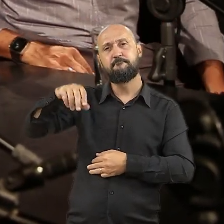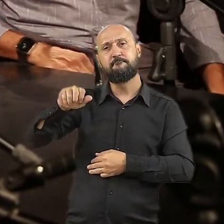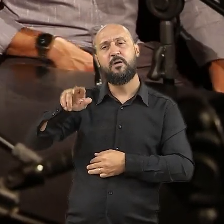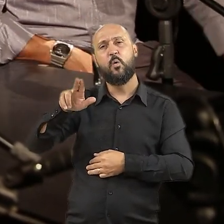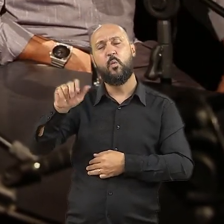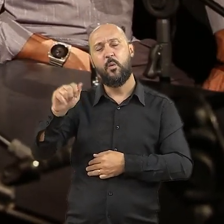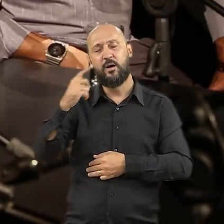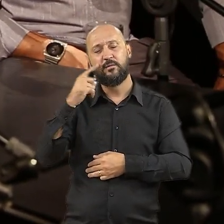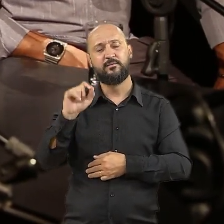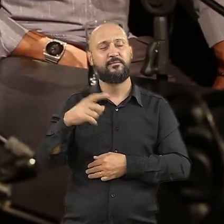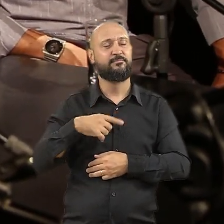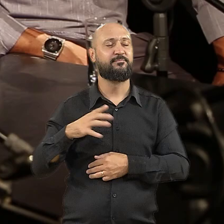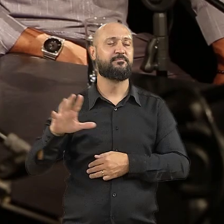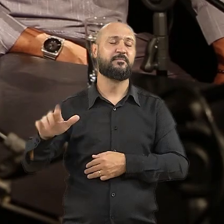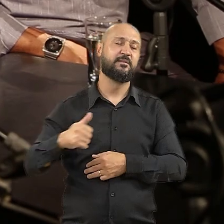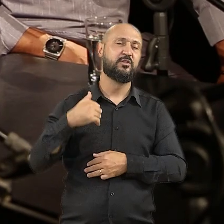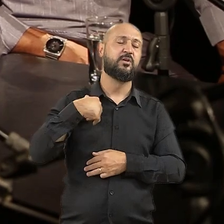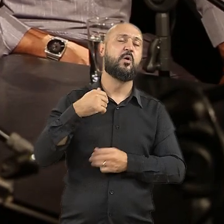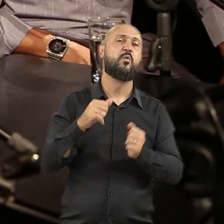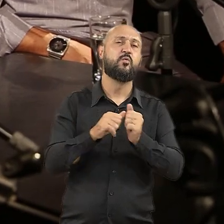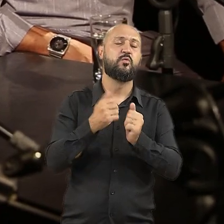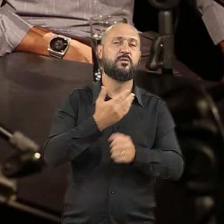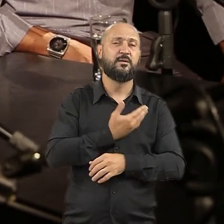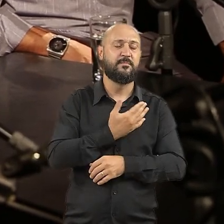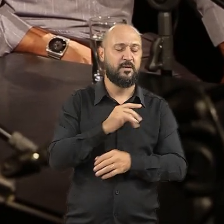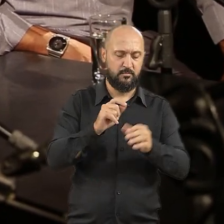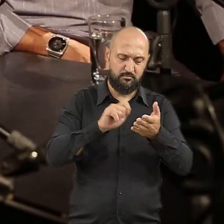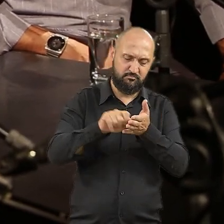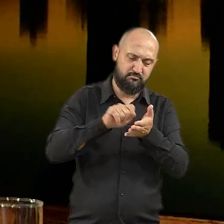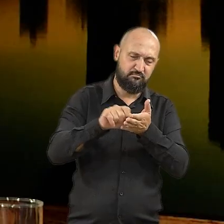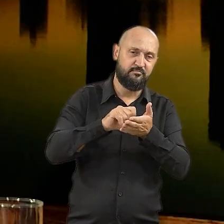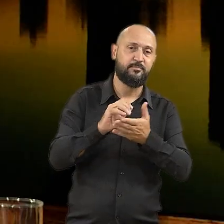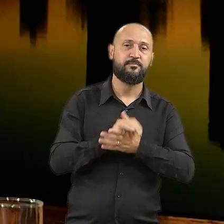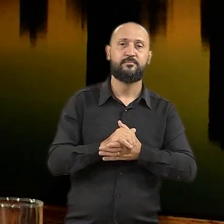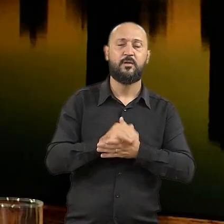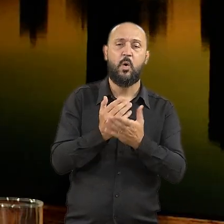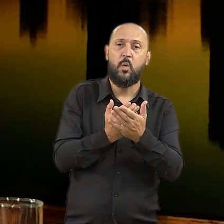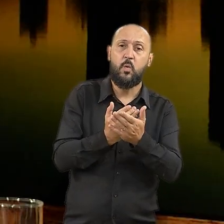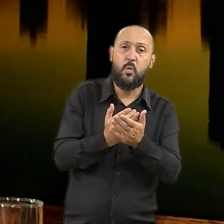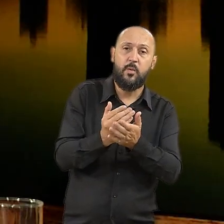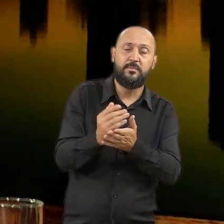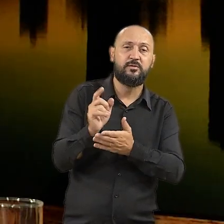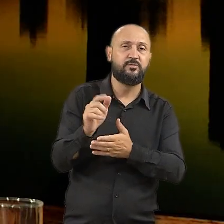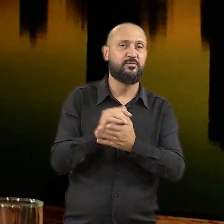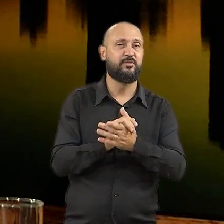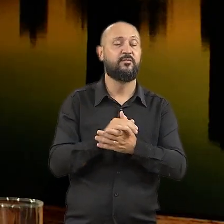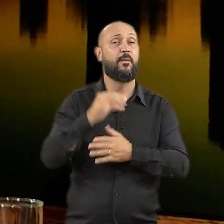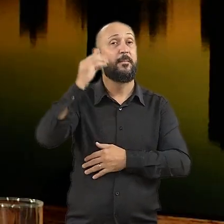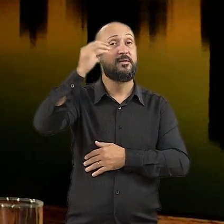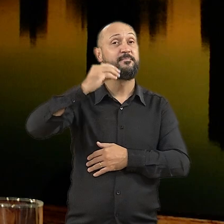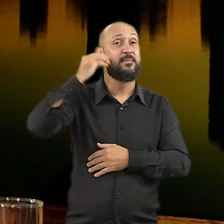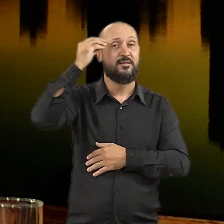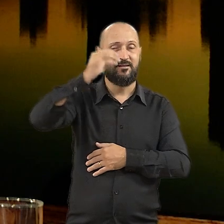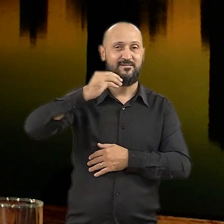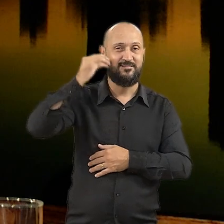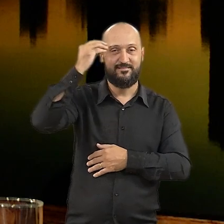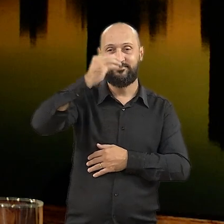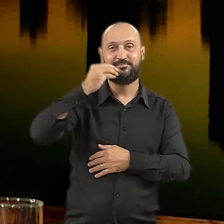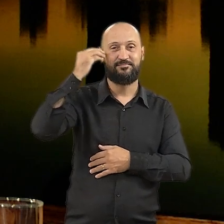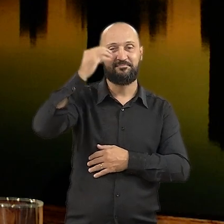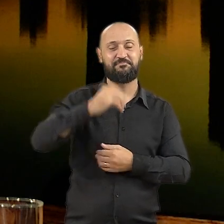Eu catei esse cartaz, levei para os meus amigos, falei, vamos fazer uma música, e fizemos. Ali começou tudo, e foi uma grande experiência, porque